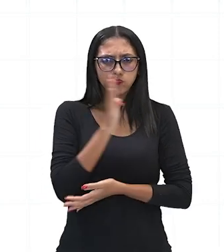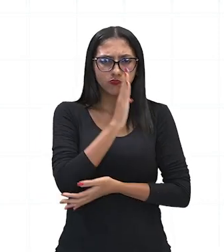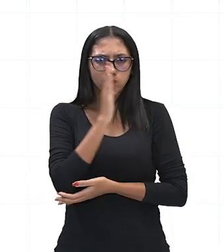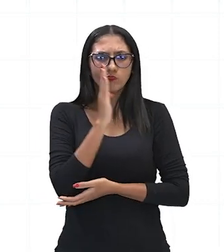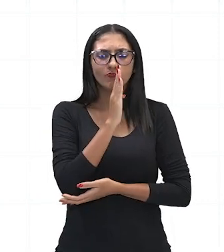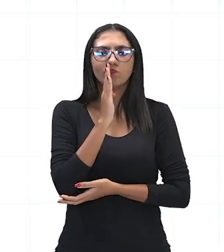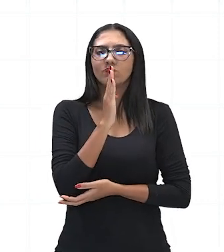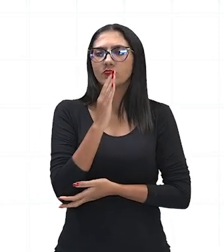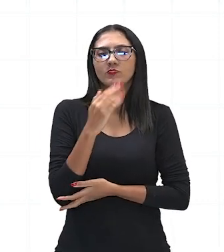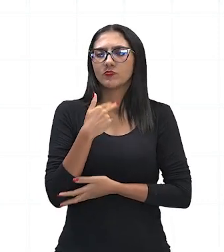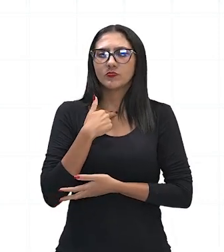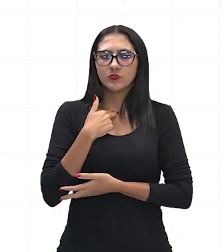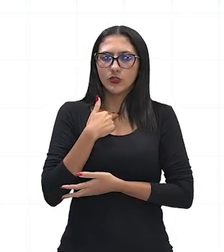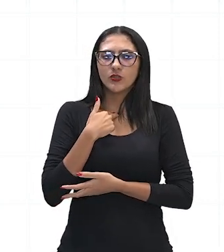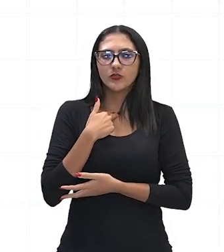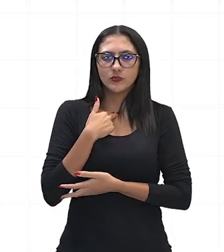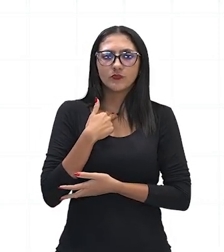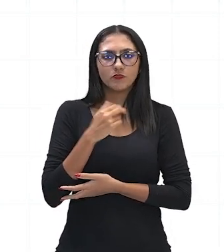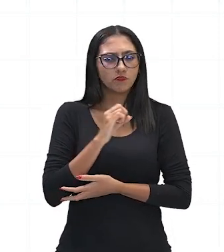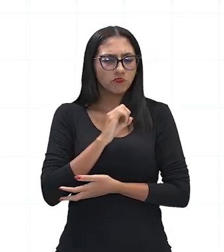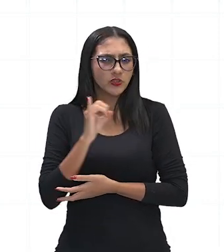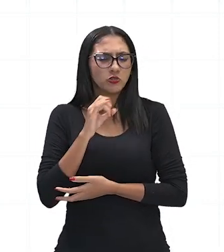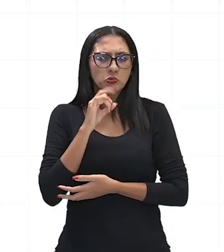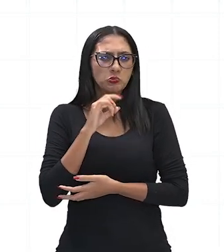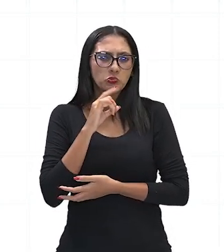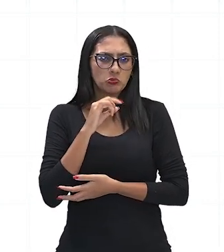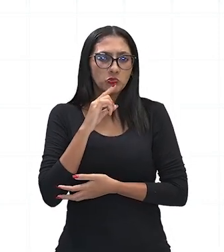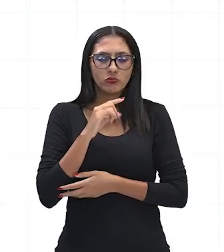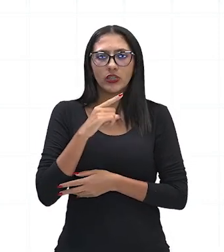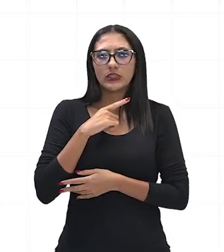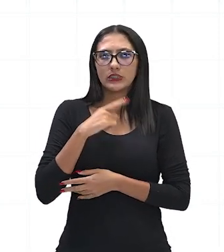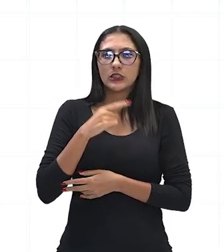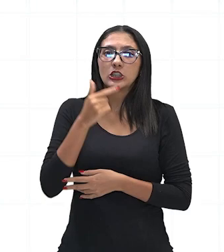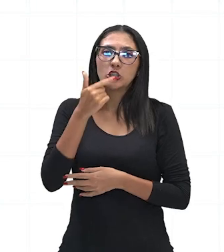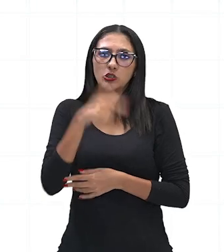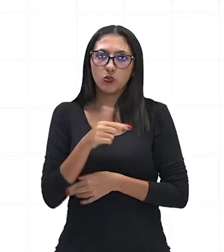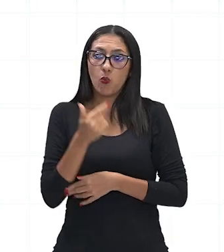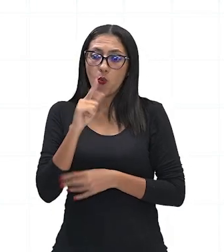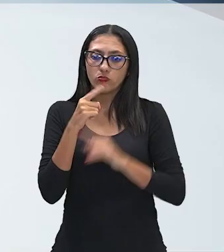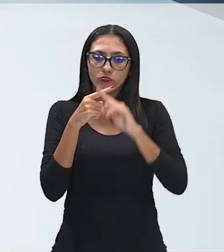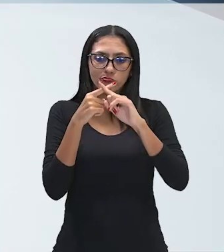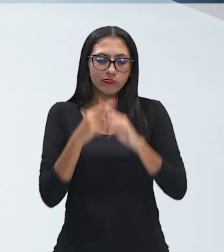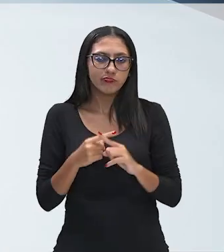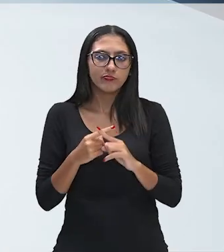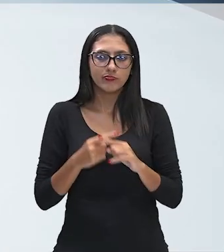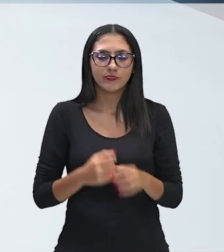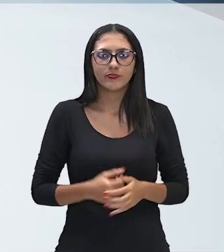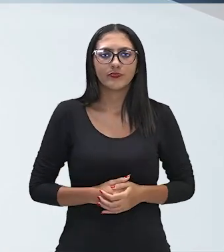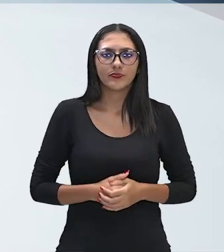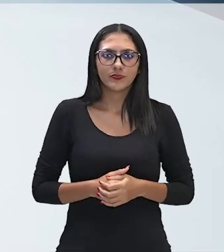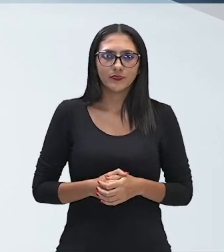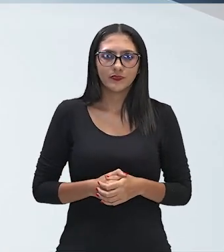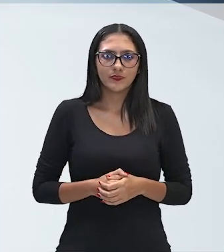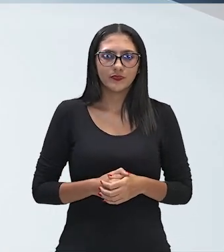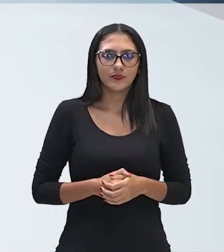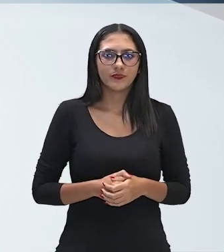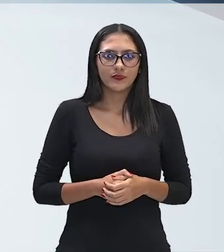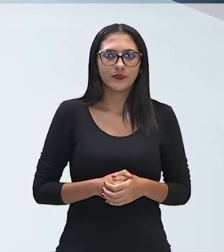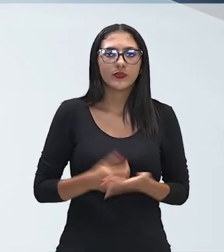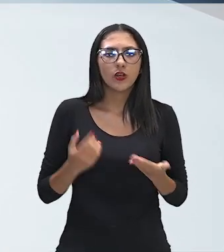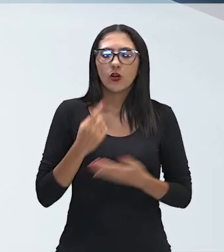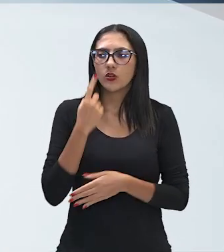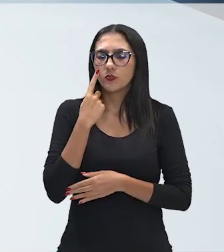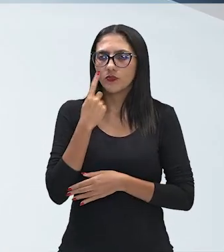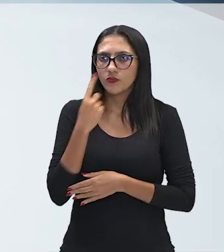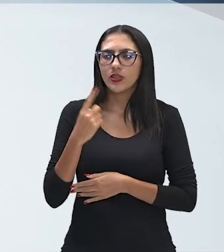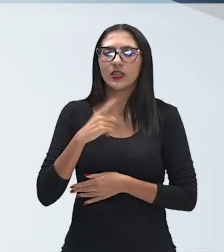será realizado para decidir o vencedor. Tá certo? Falando um pouco sobre golpes e técnicas, nós vimos aqui soco,